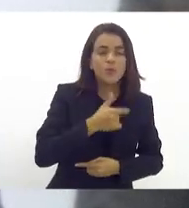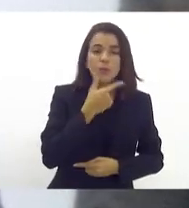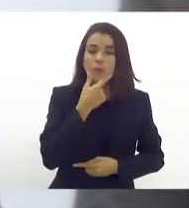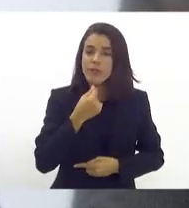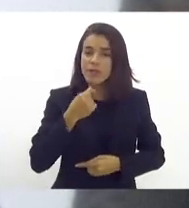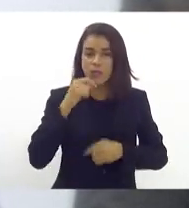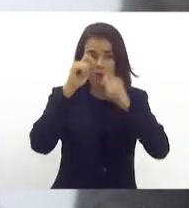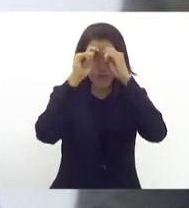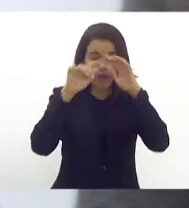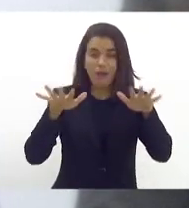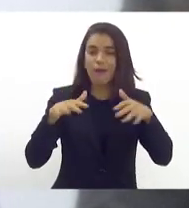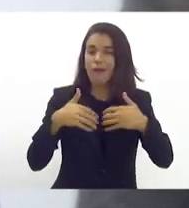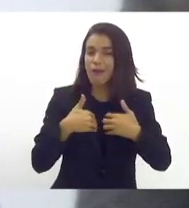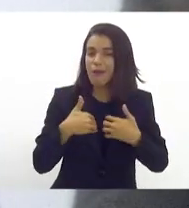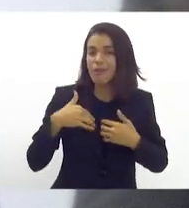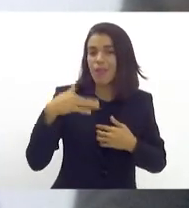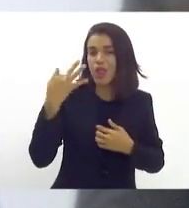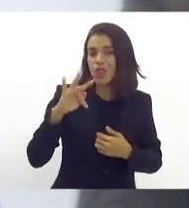sua